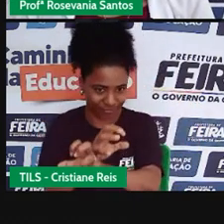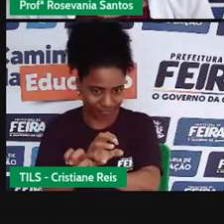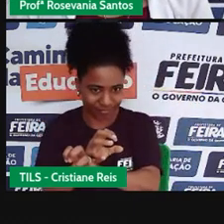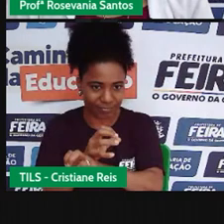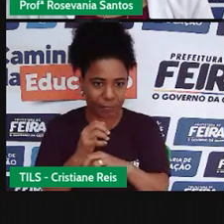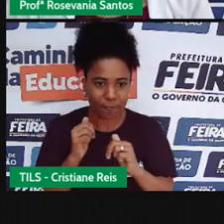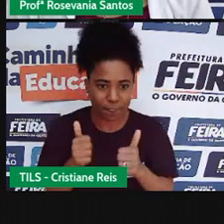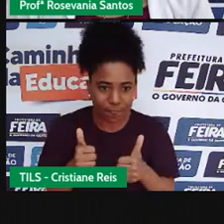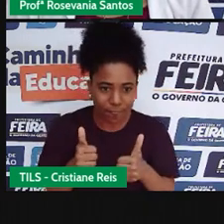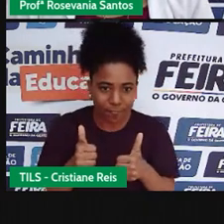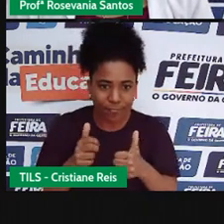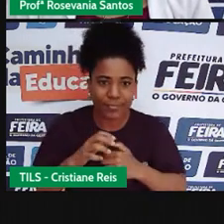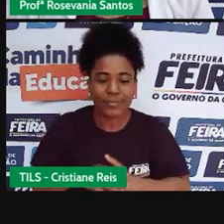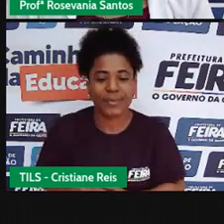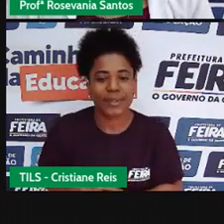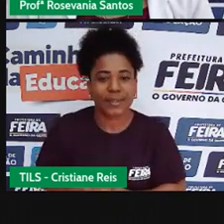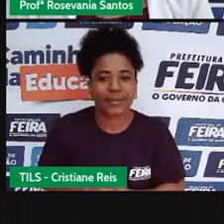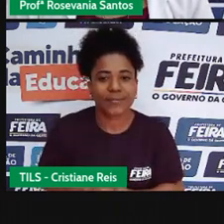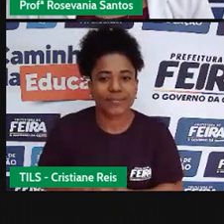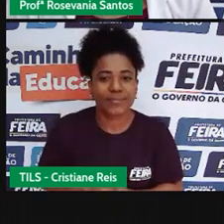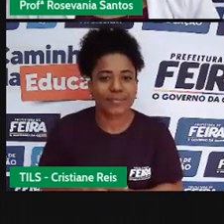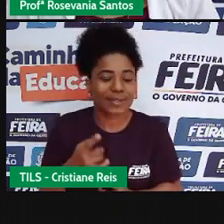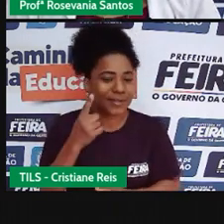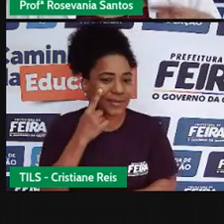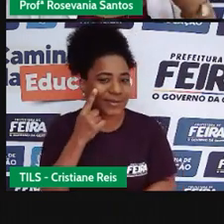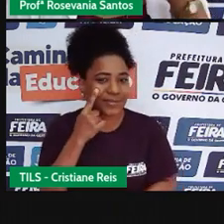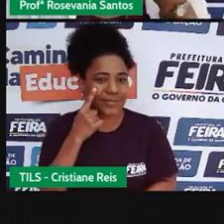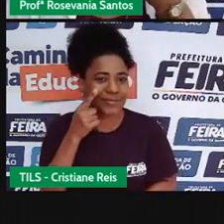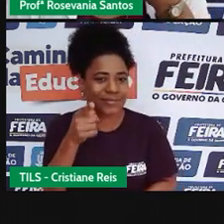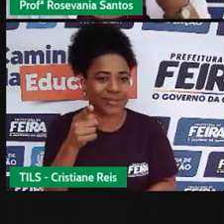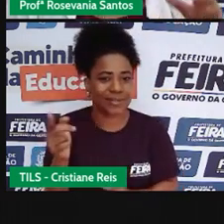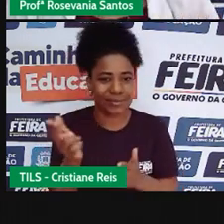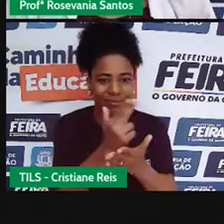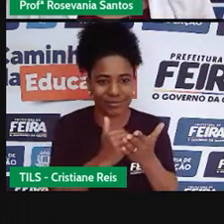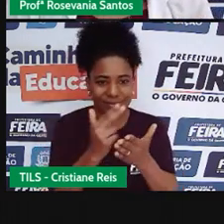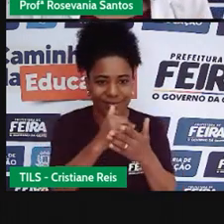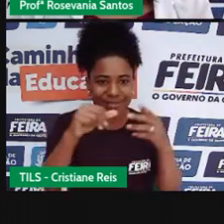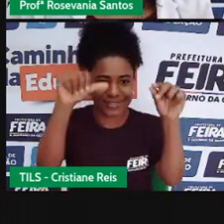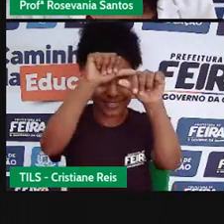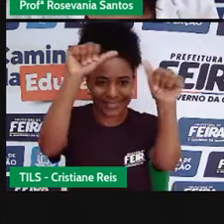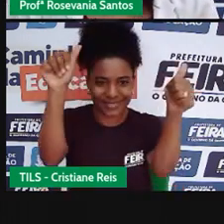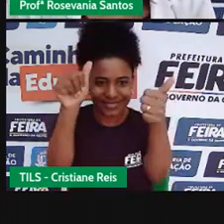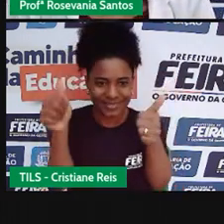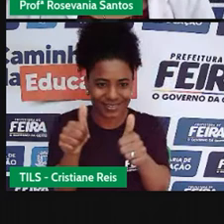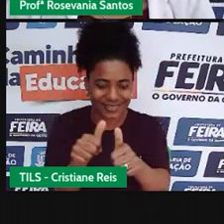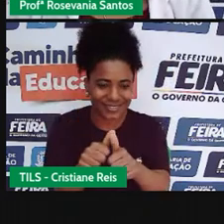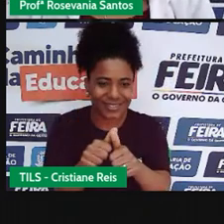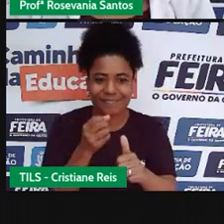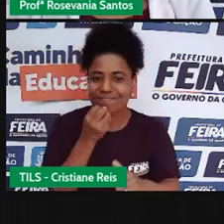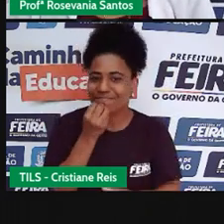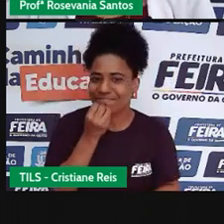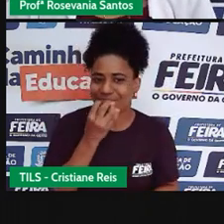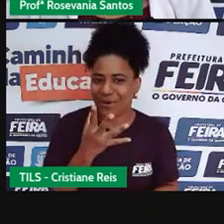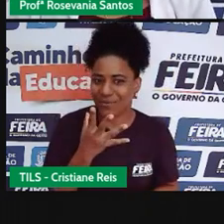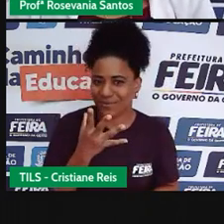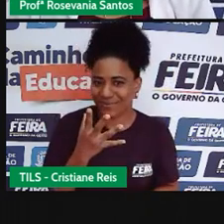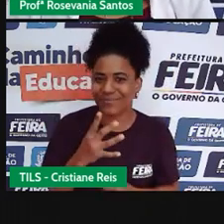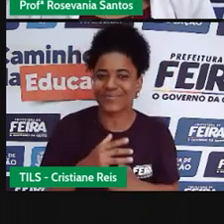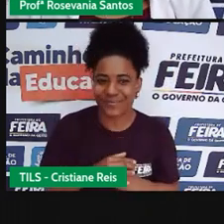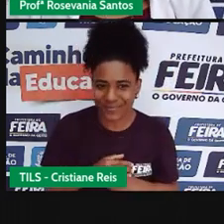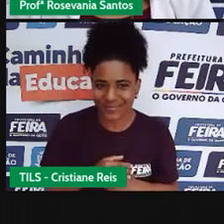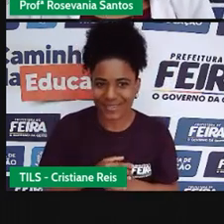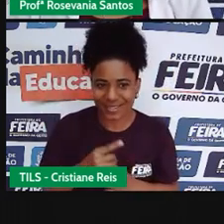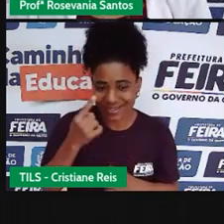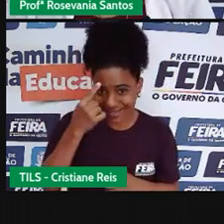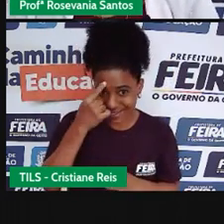Bom, aqui eu só vou dar mesmo, né, só mostrar para vocês, é como se fosse um gostinho, que a gente vai ter uma aula específica sobre isso, porque eu falei muito